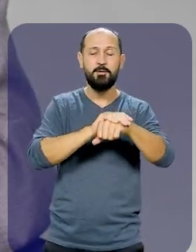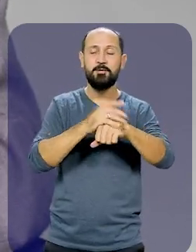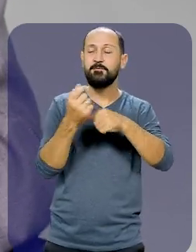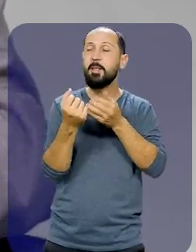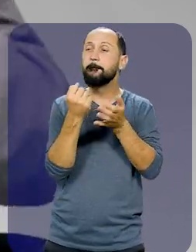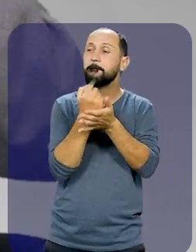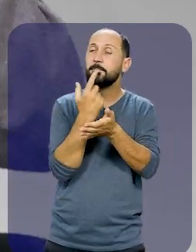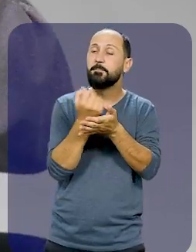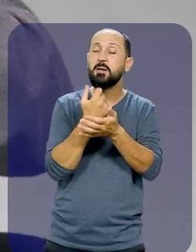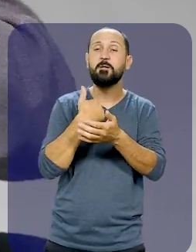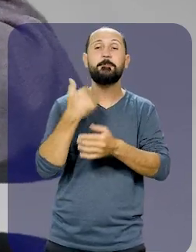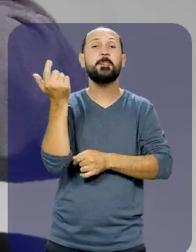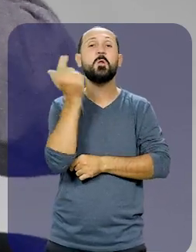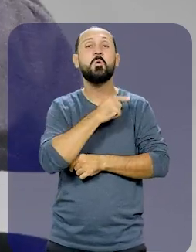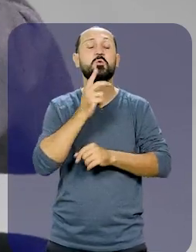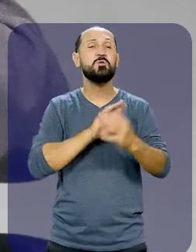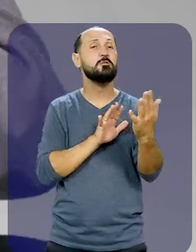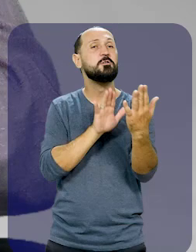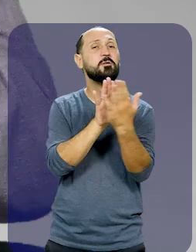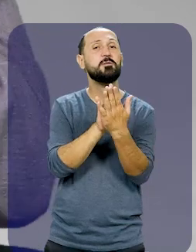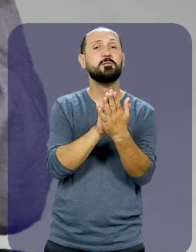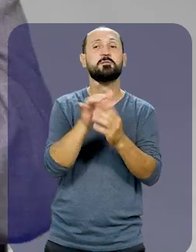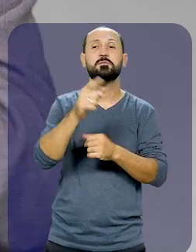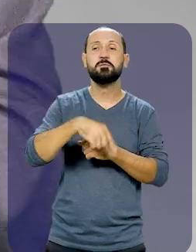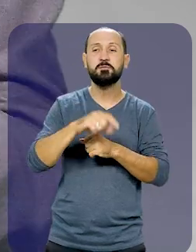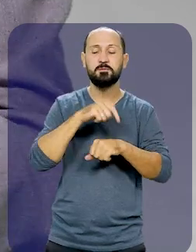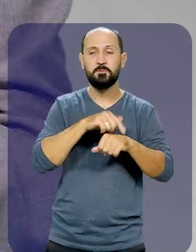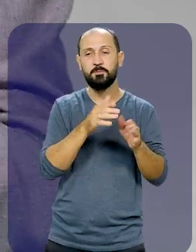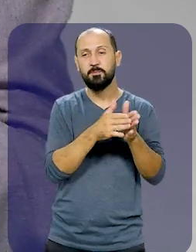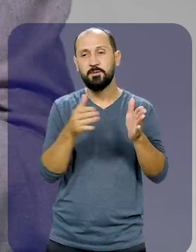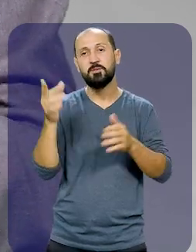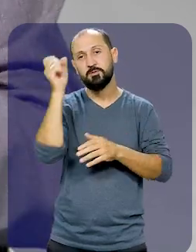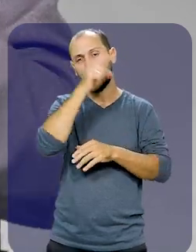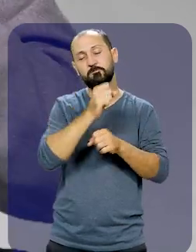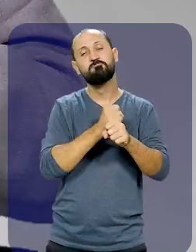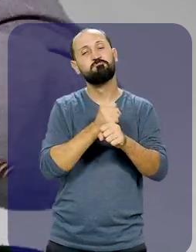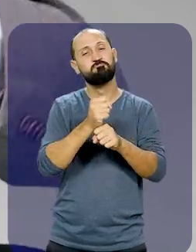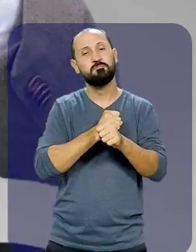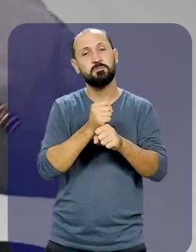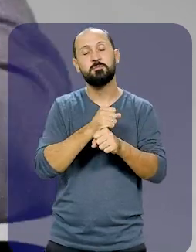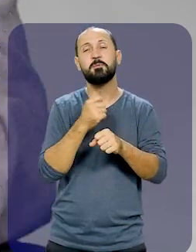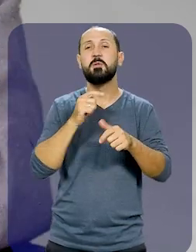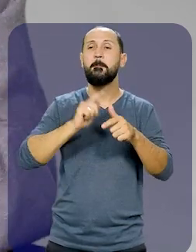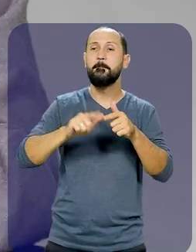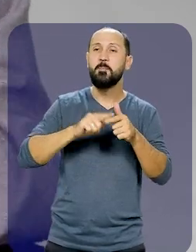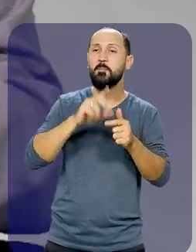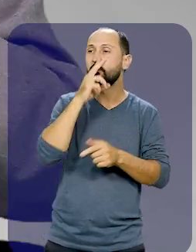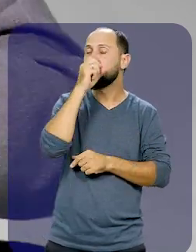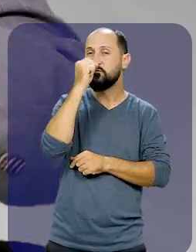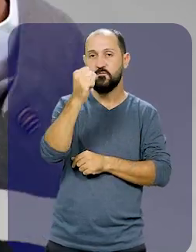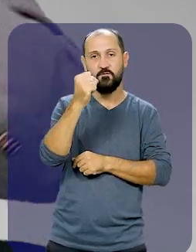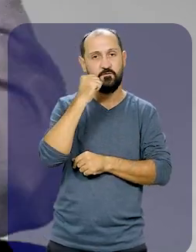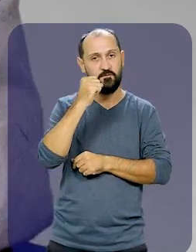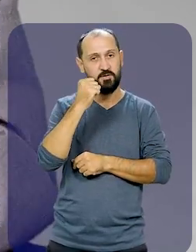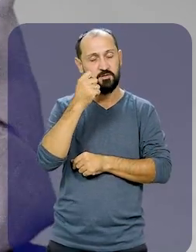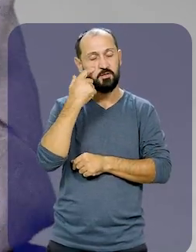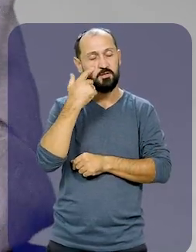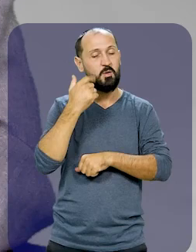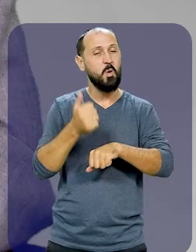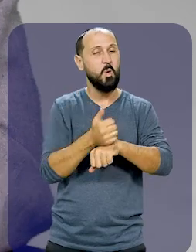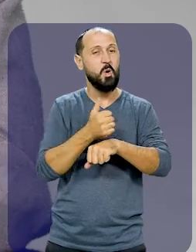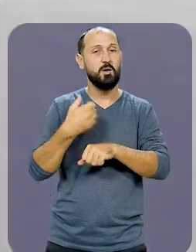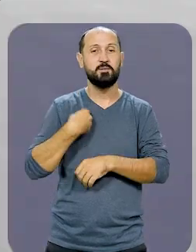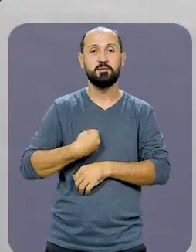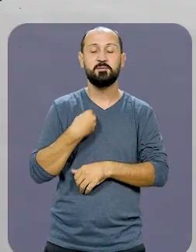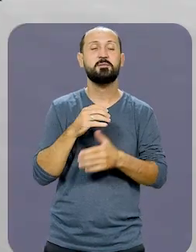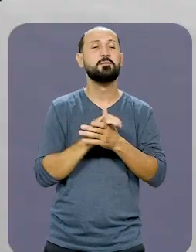te medicar para que você possa enfrentar esta época difícil do ano sem ter crises fortes e tendo uma boa qualidade